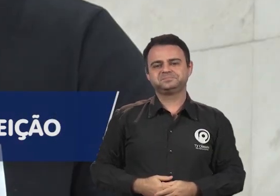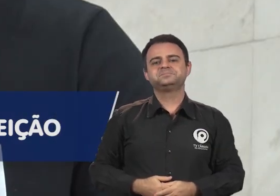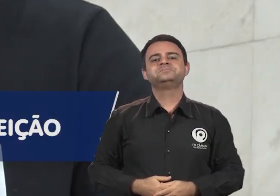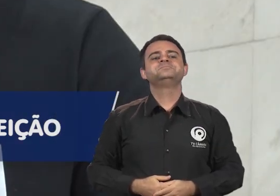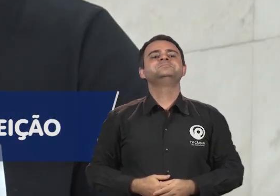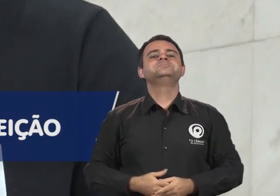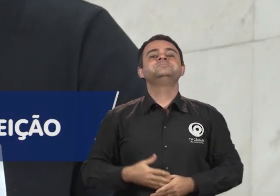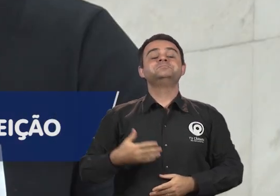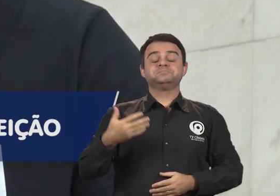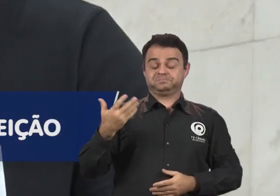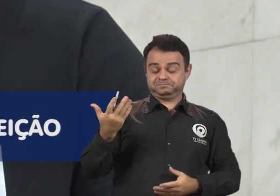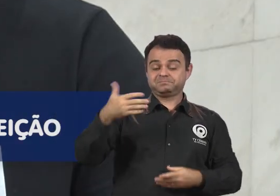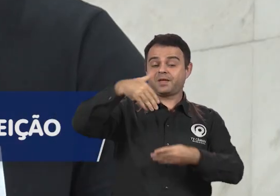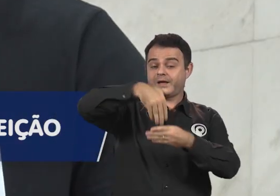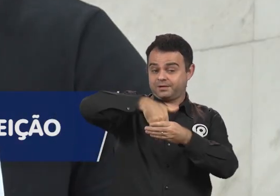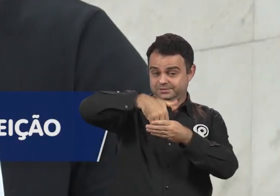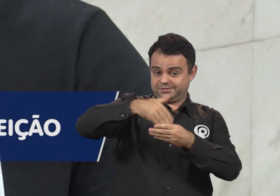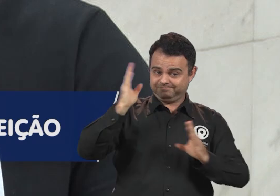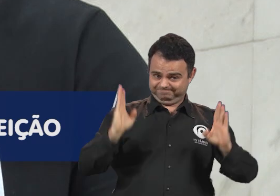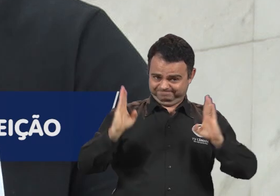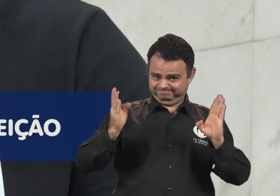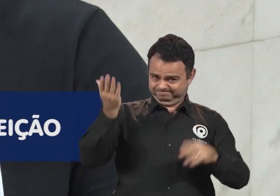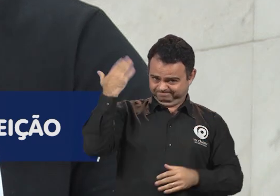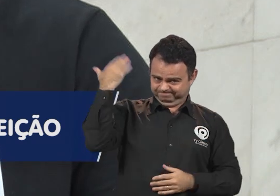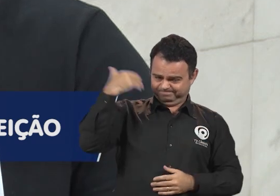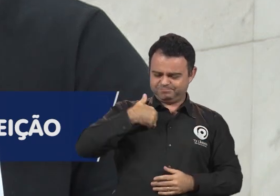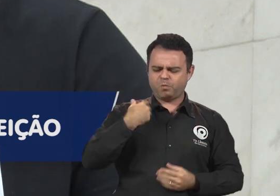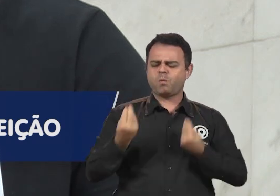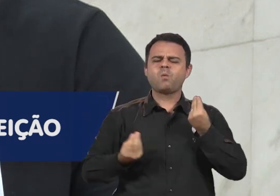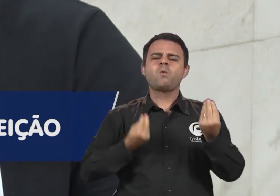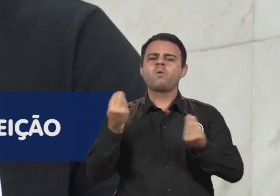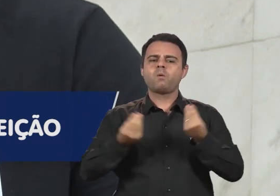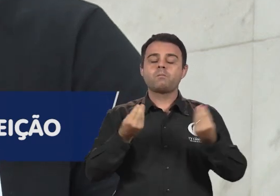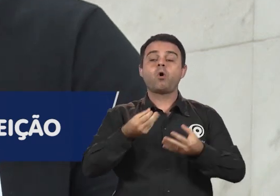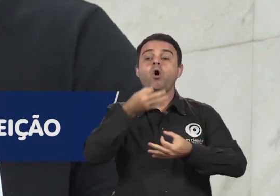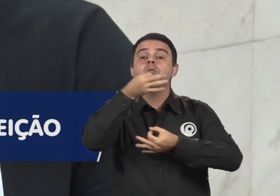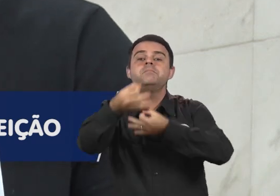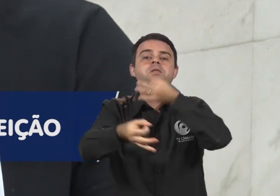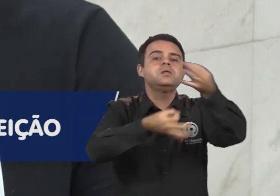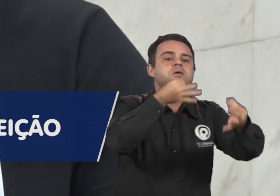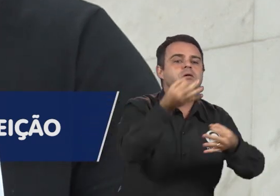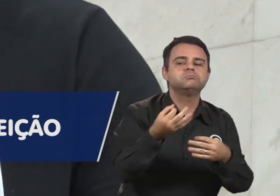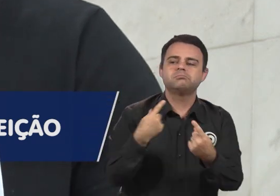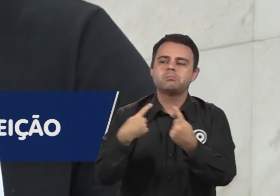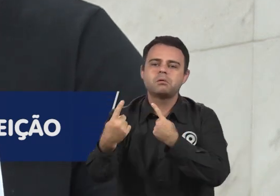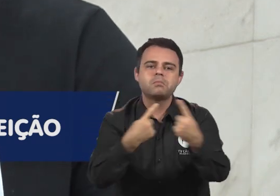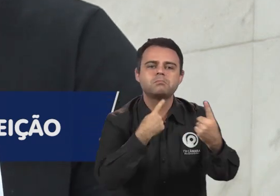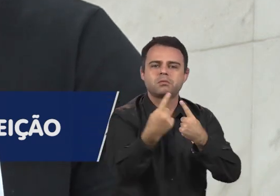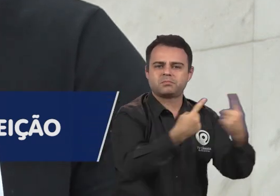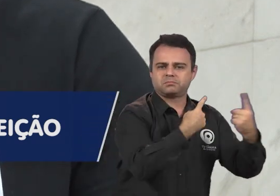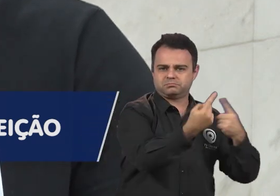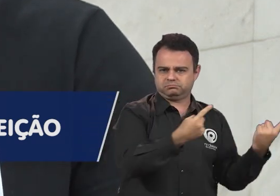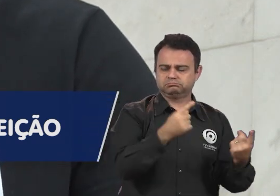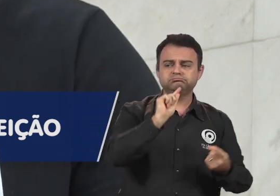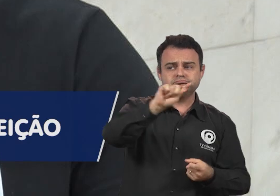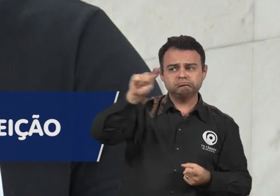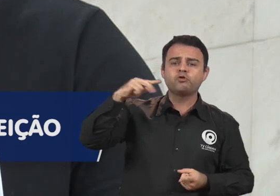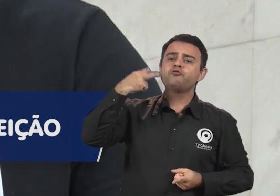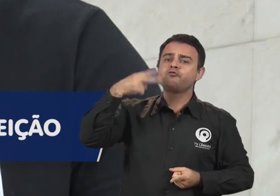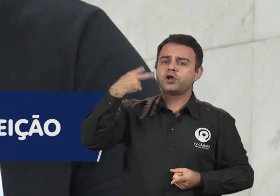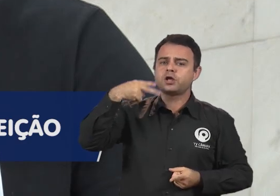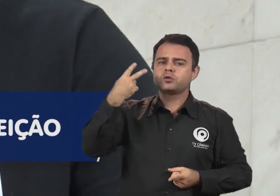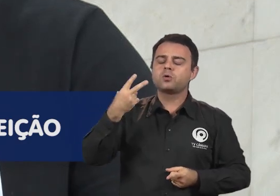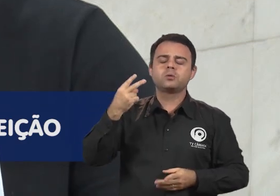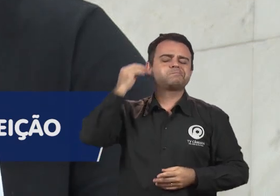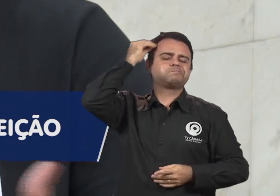ela foi uma eleição em cima dos votos de opinião. Então, tem alguns vereadores que